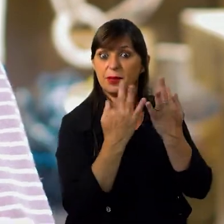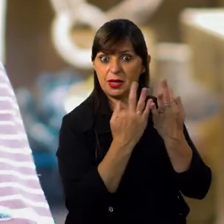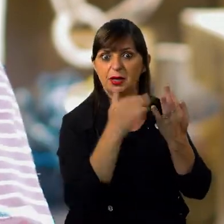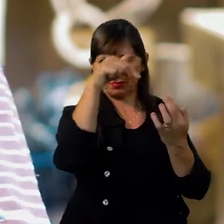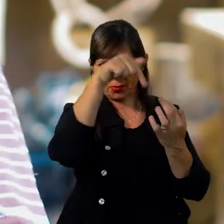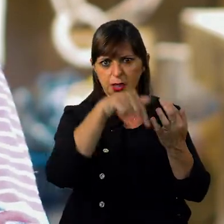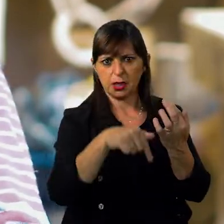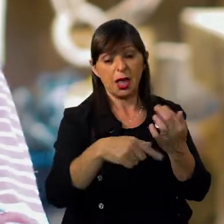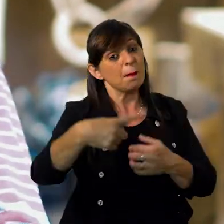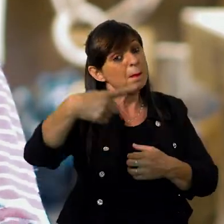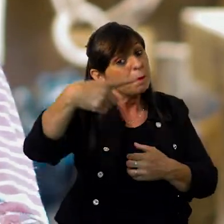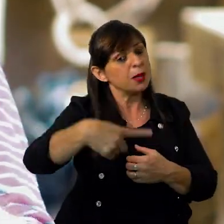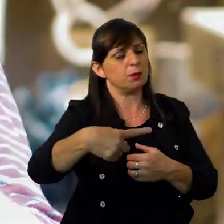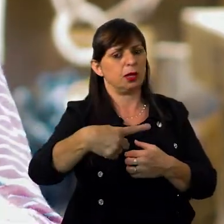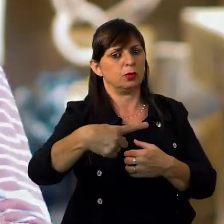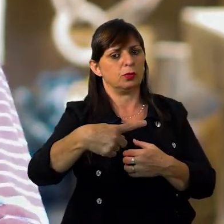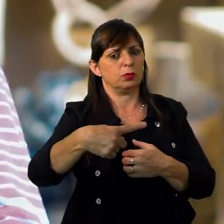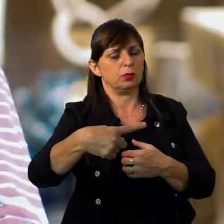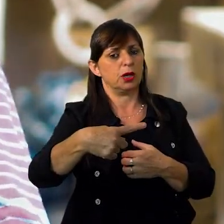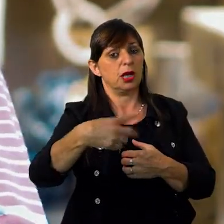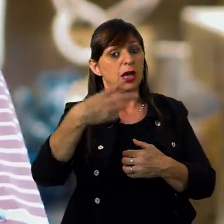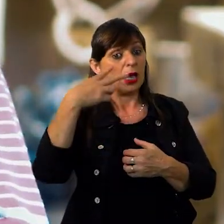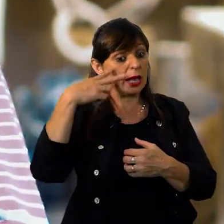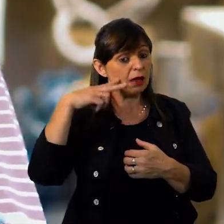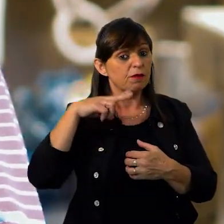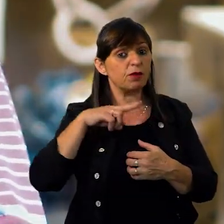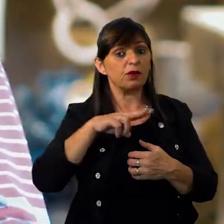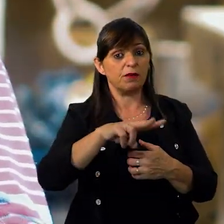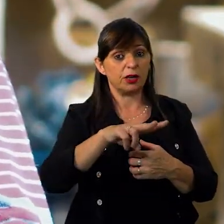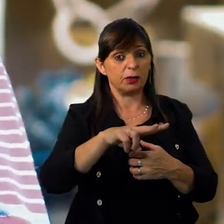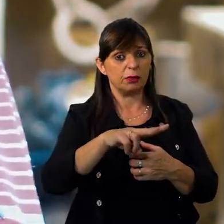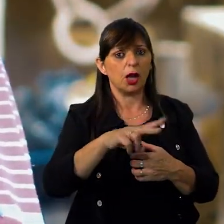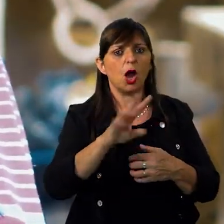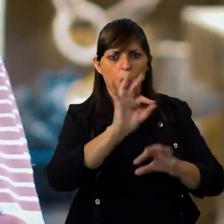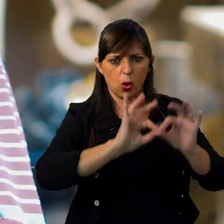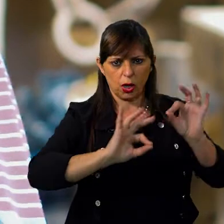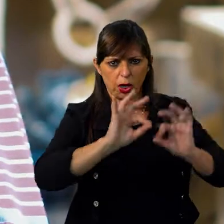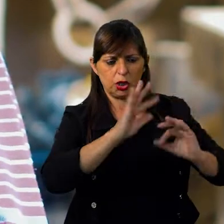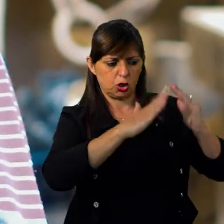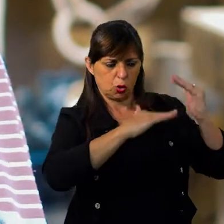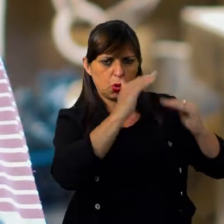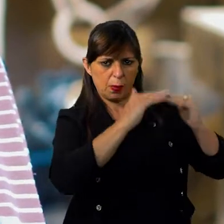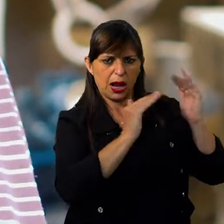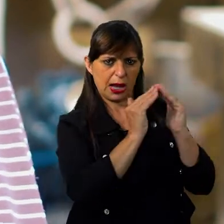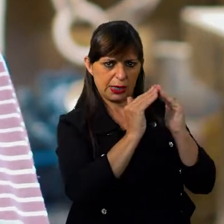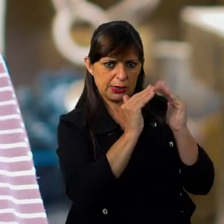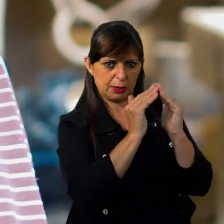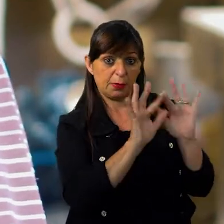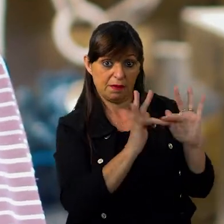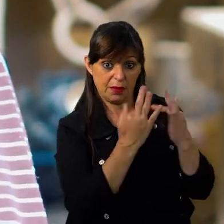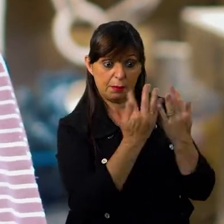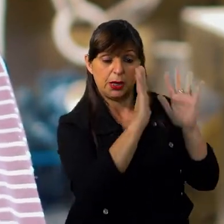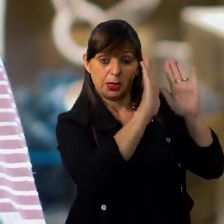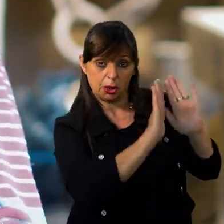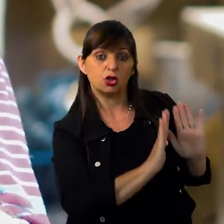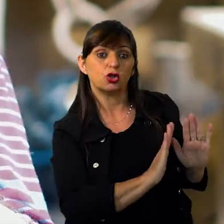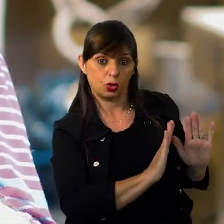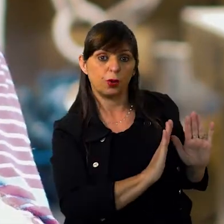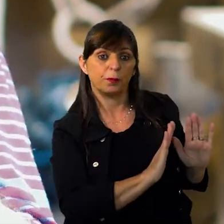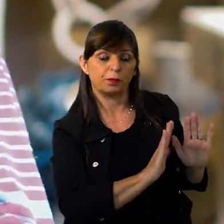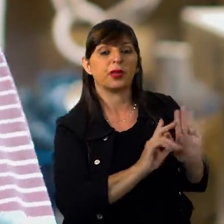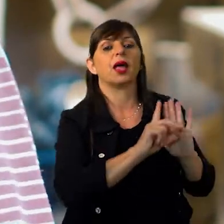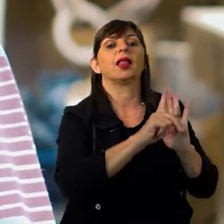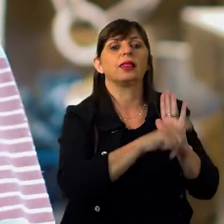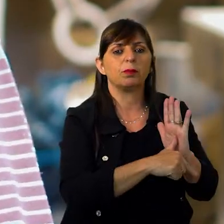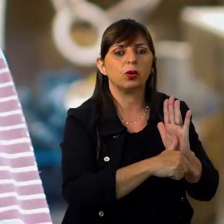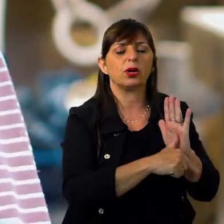vem para aí tá em 1920 com a sua família a primeira atitude que ele foi fazer aqui foi de fato